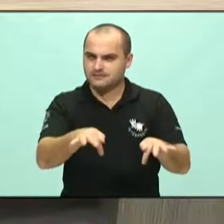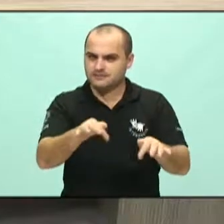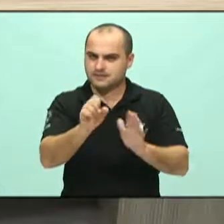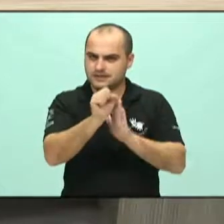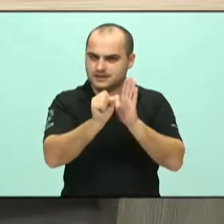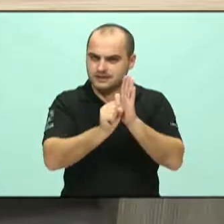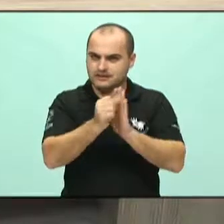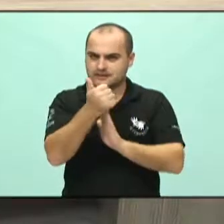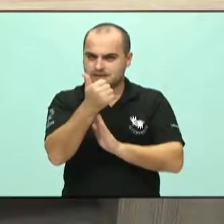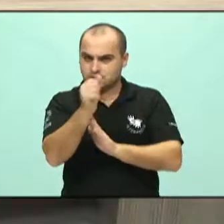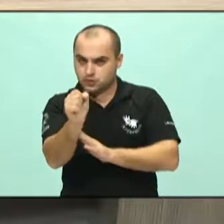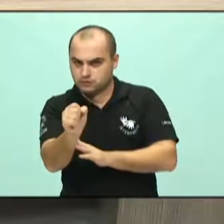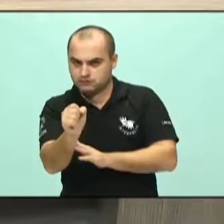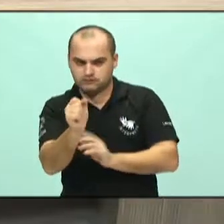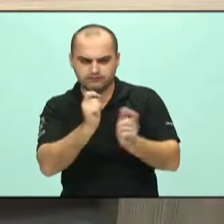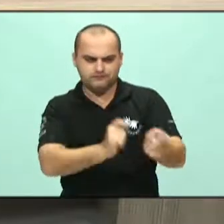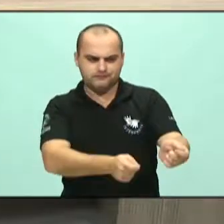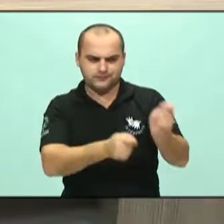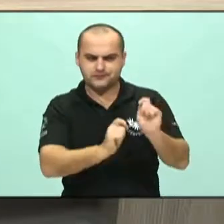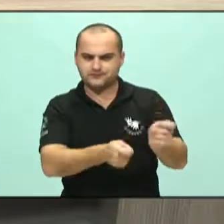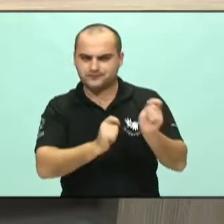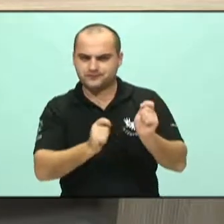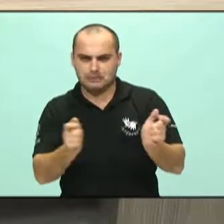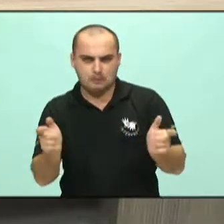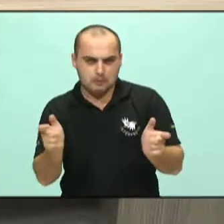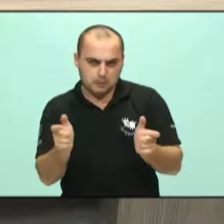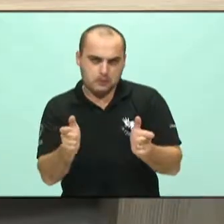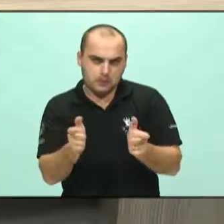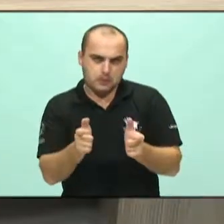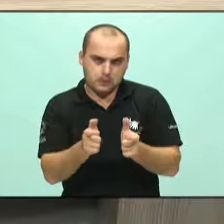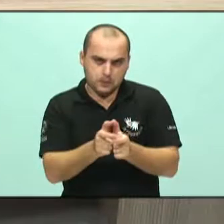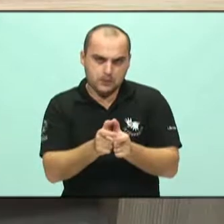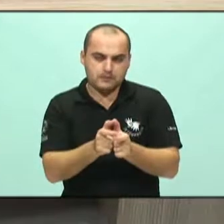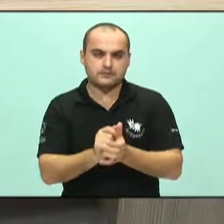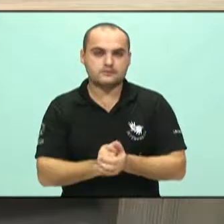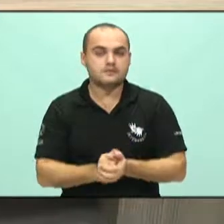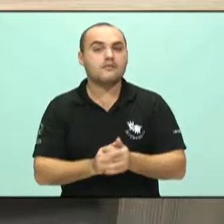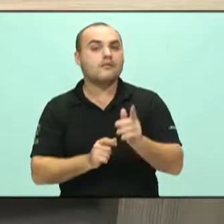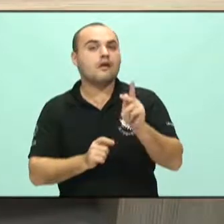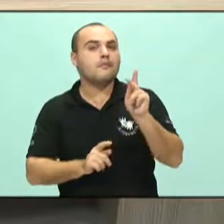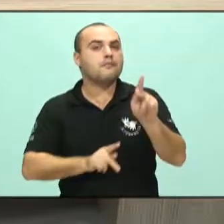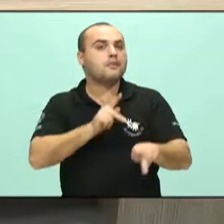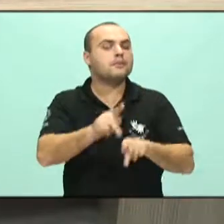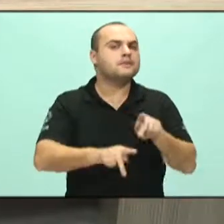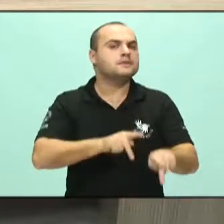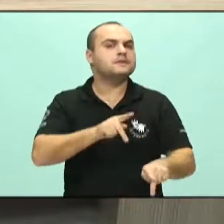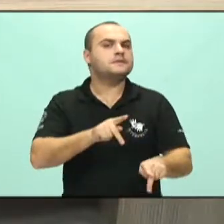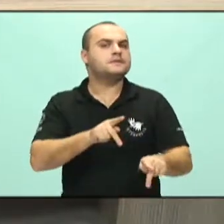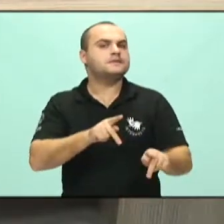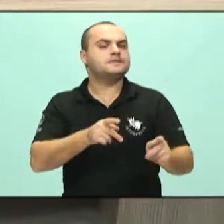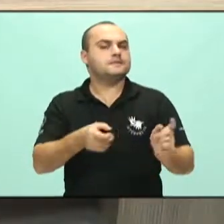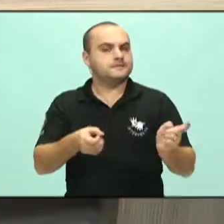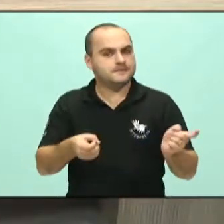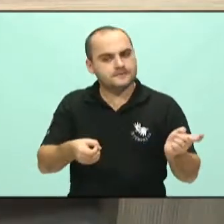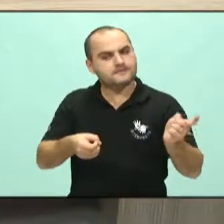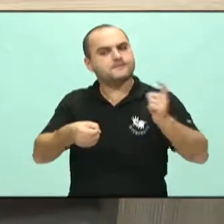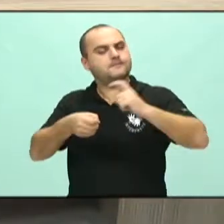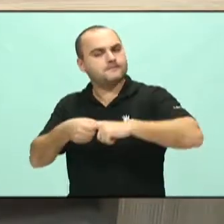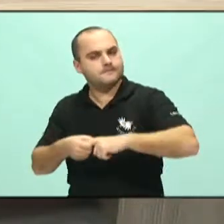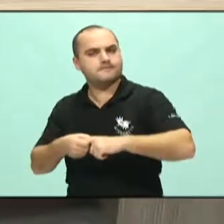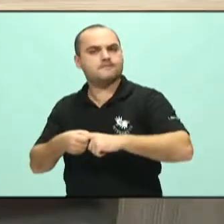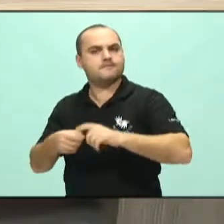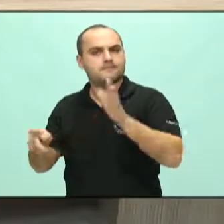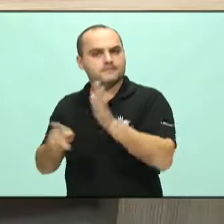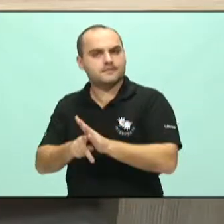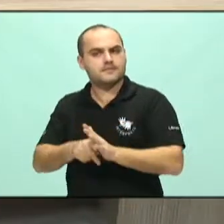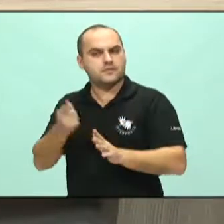foi regredindo, foi diminuindo, essas populações então voltaram-se para uma outra atividade que